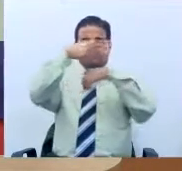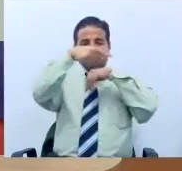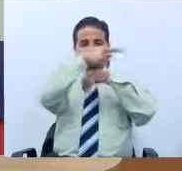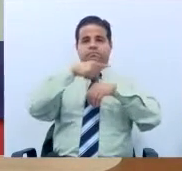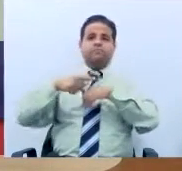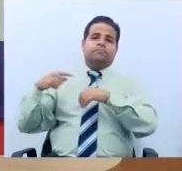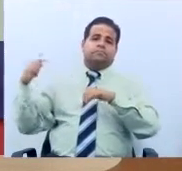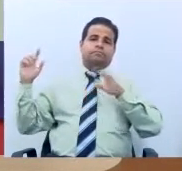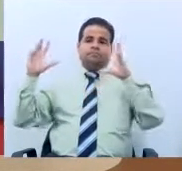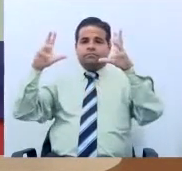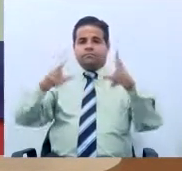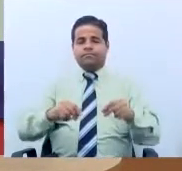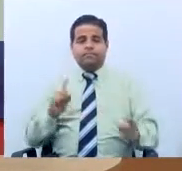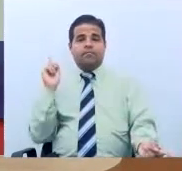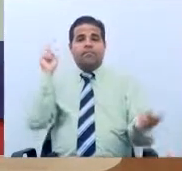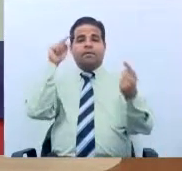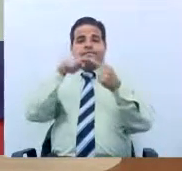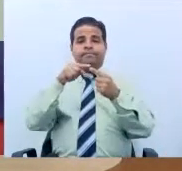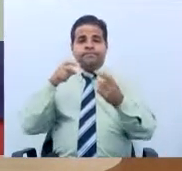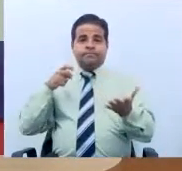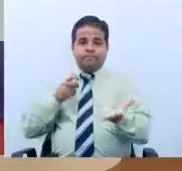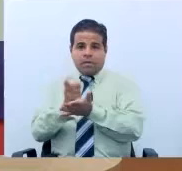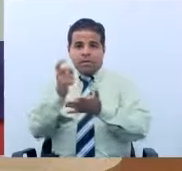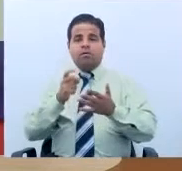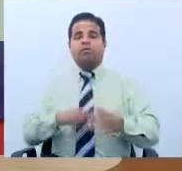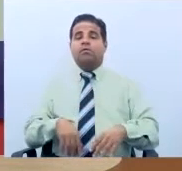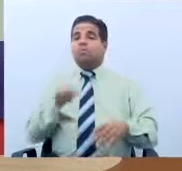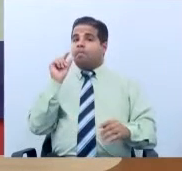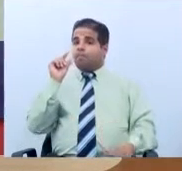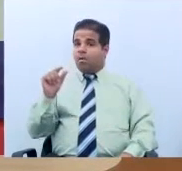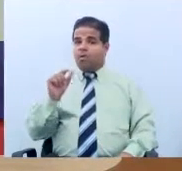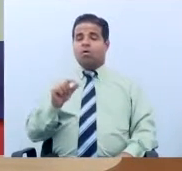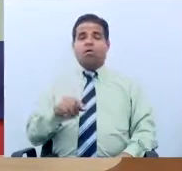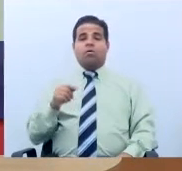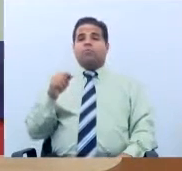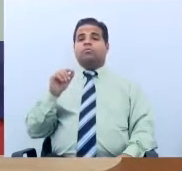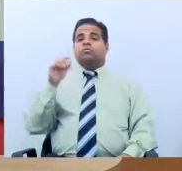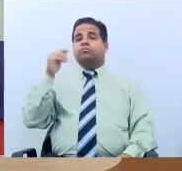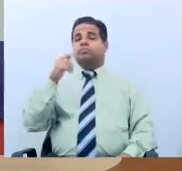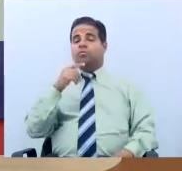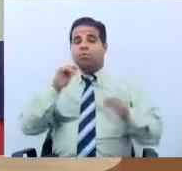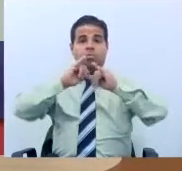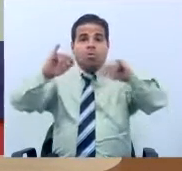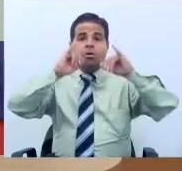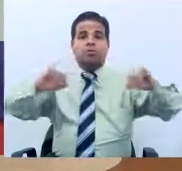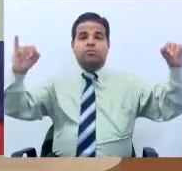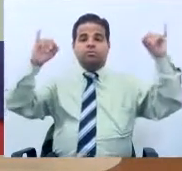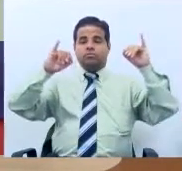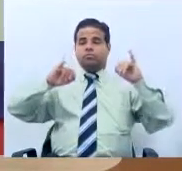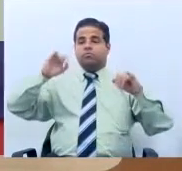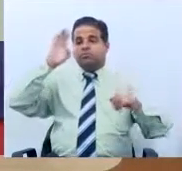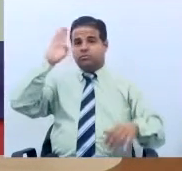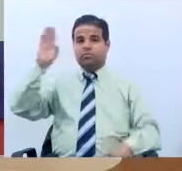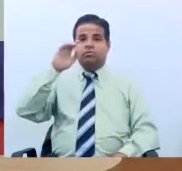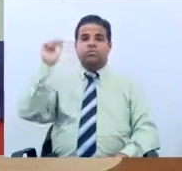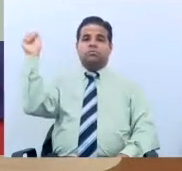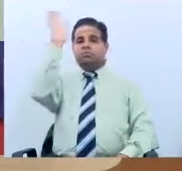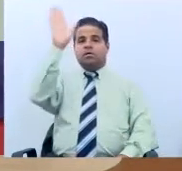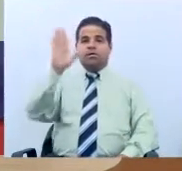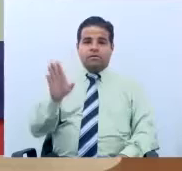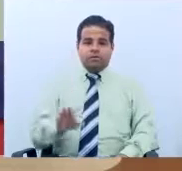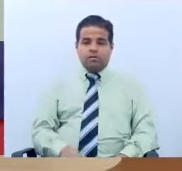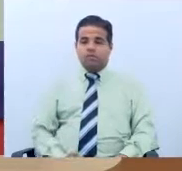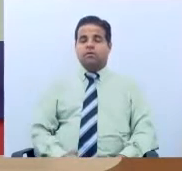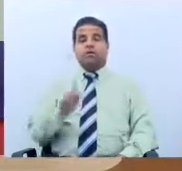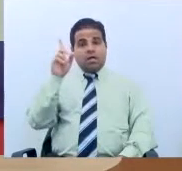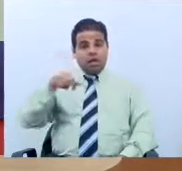aqui aplicado e pouco repercutido na imprensa, sobretudo na imprensa de massa brasileira,